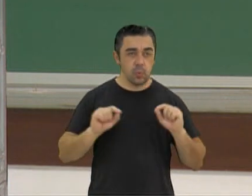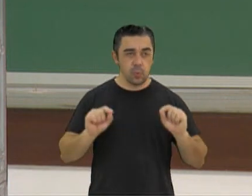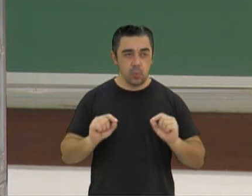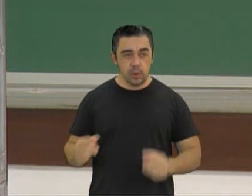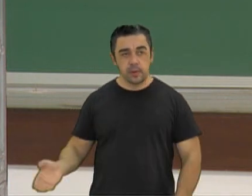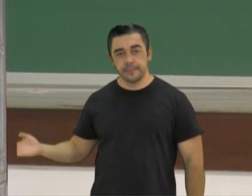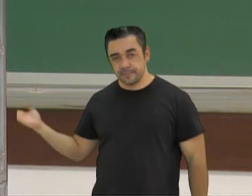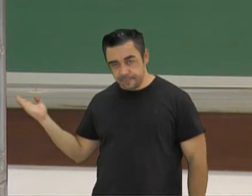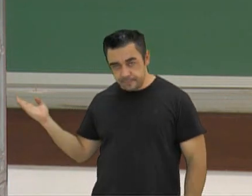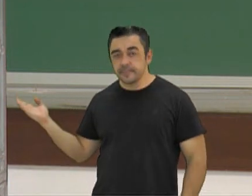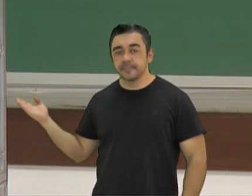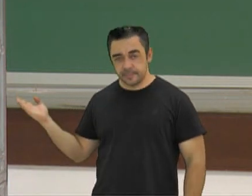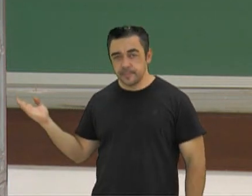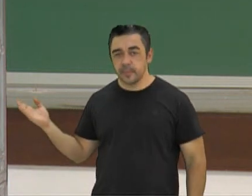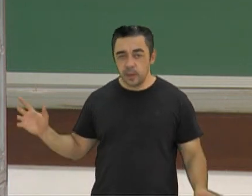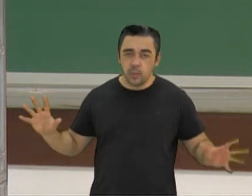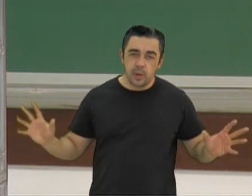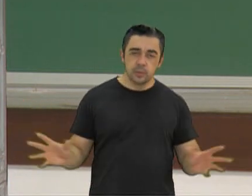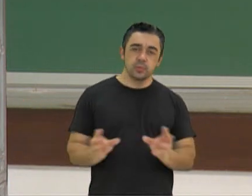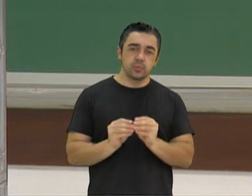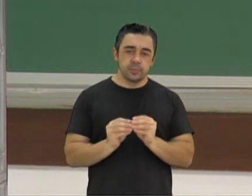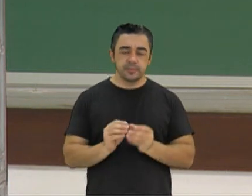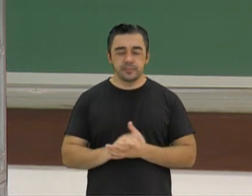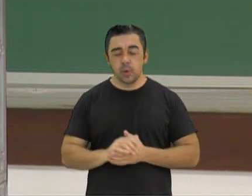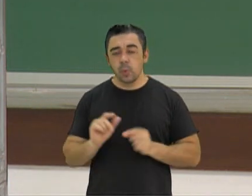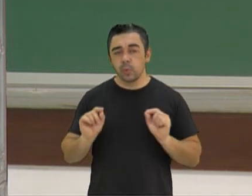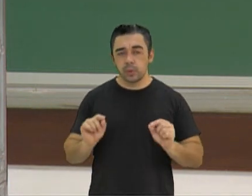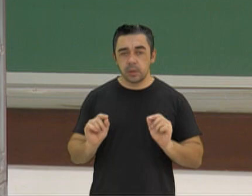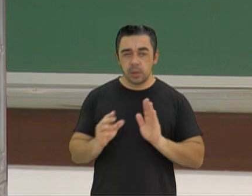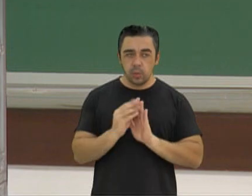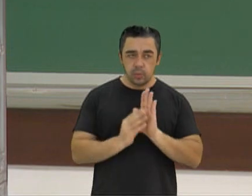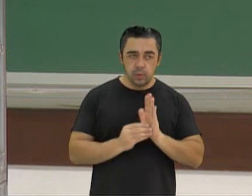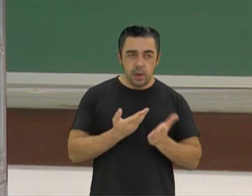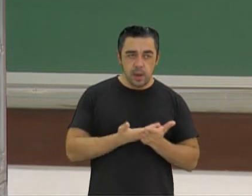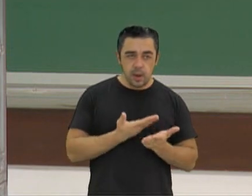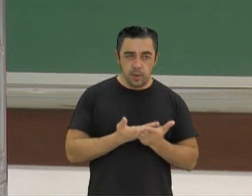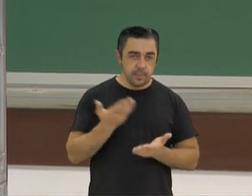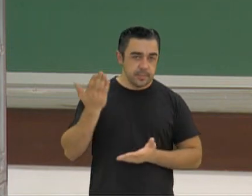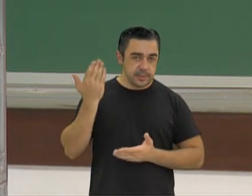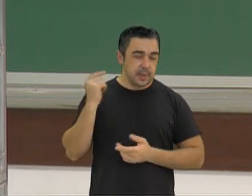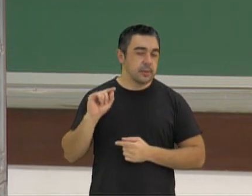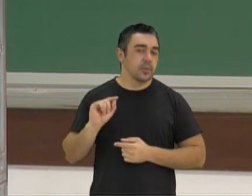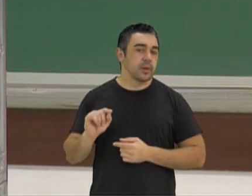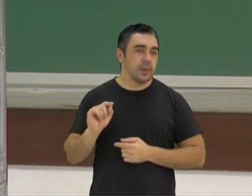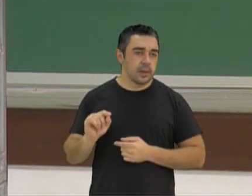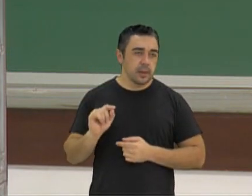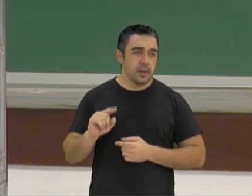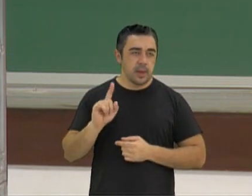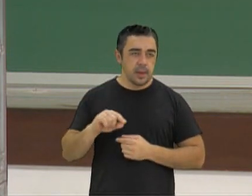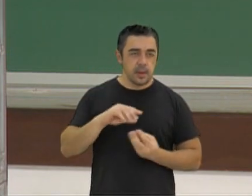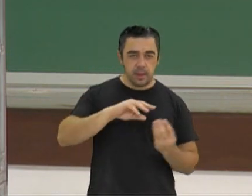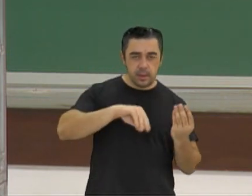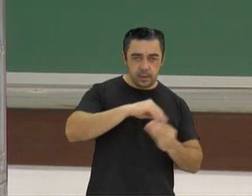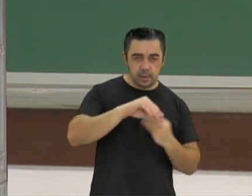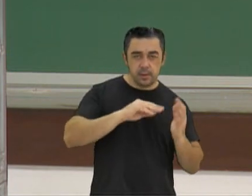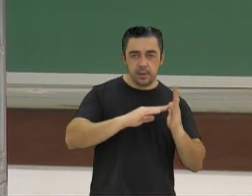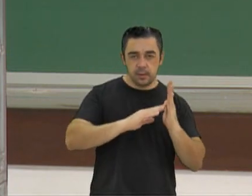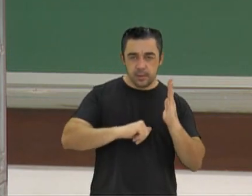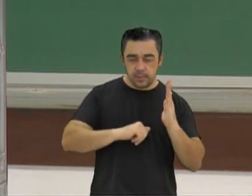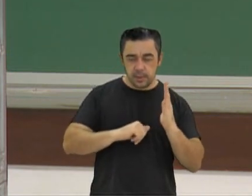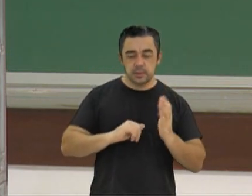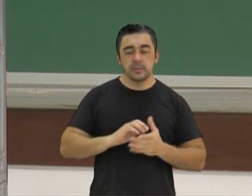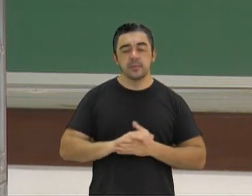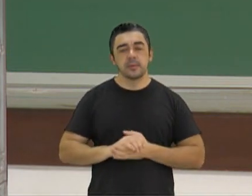aí, apareceu a retomadinha, certo? Vamos retomar o conteúdo da aula passada, que foi sobre reação de